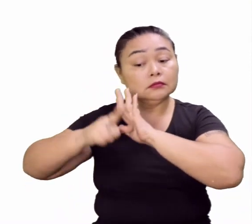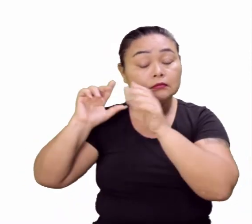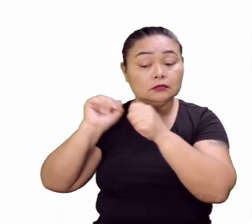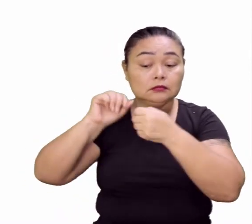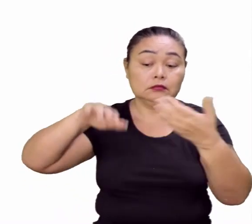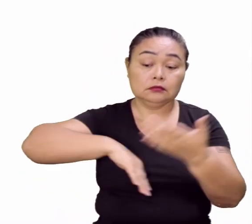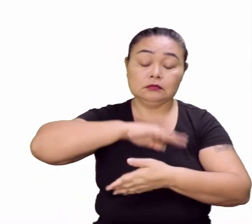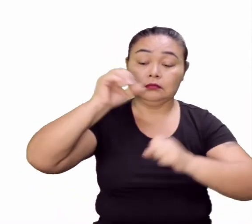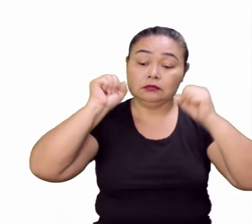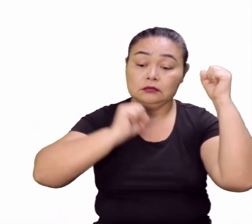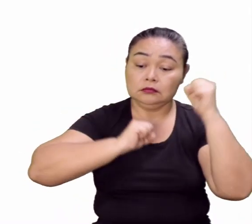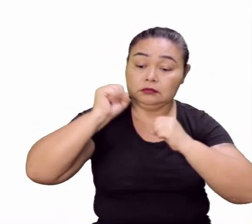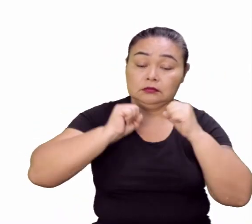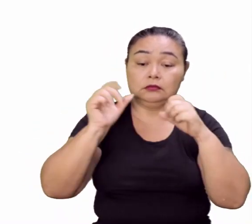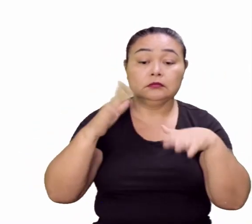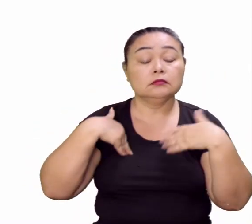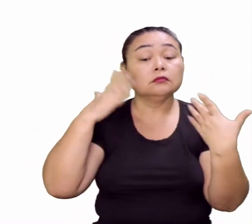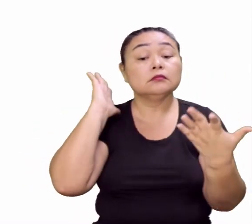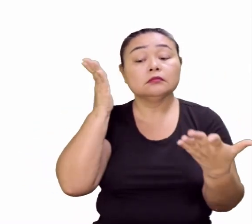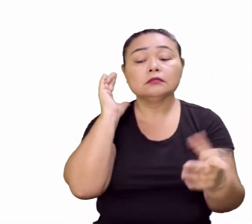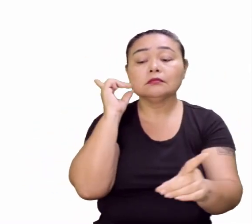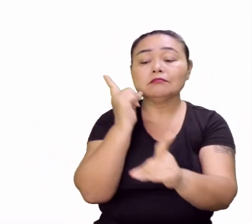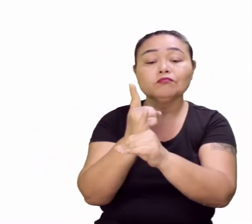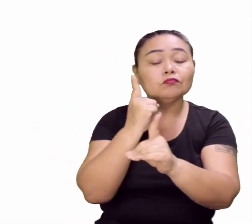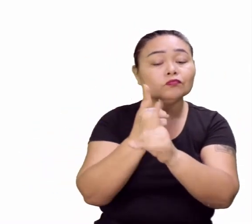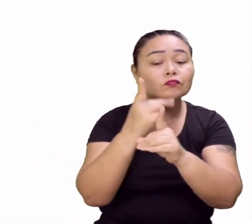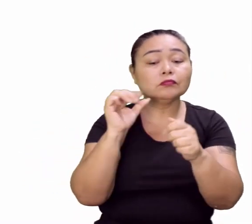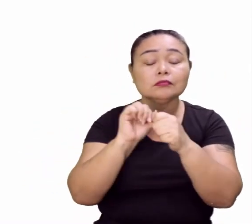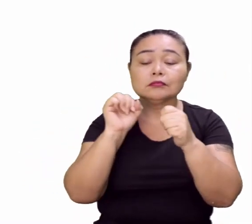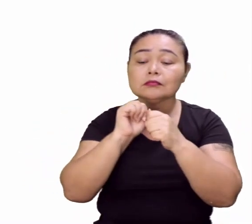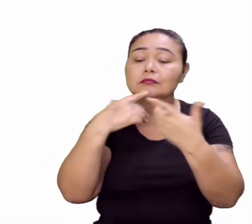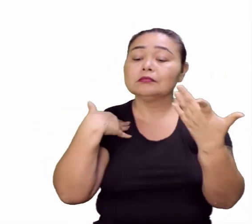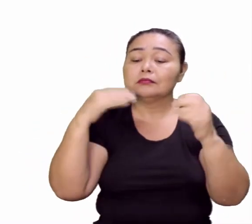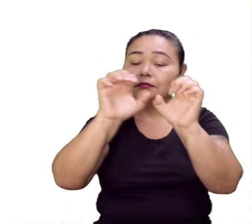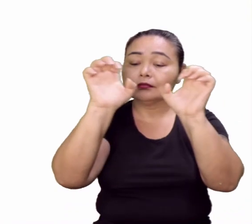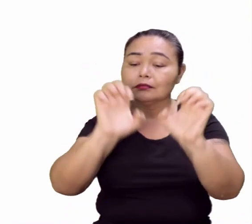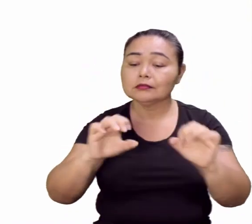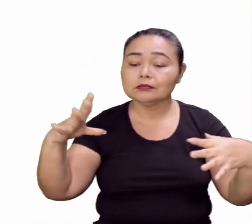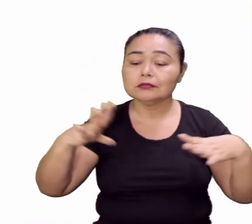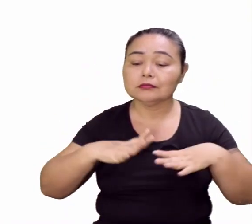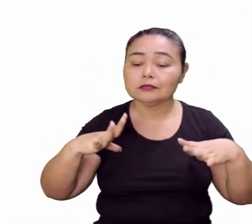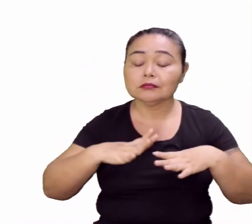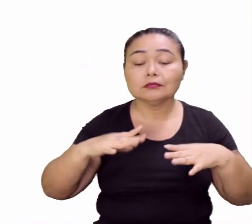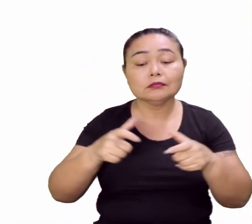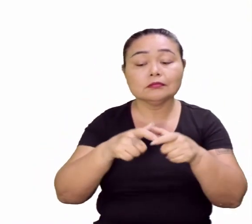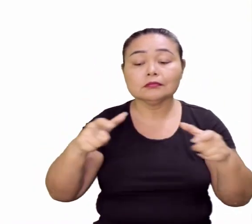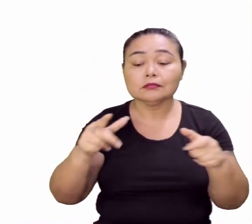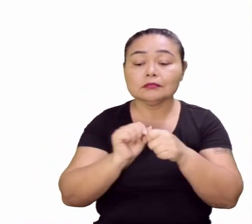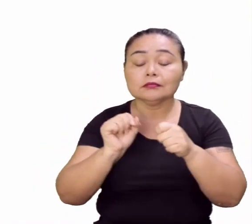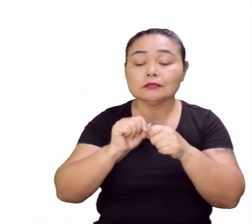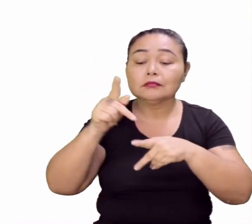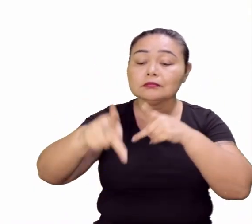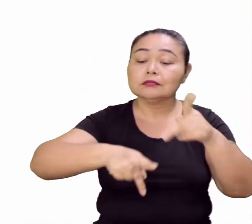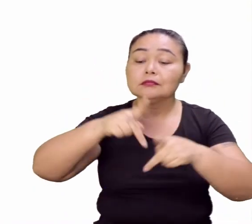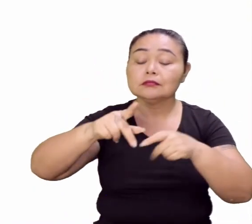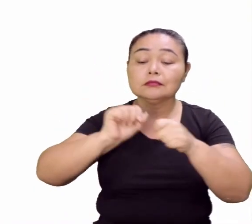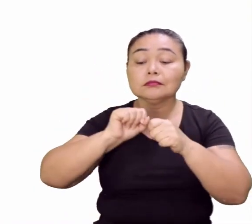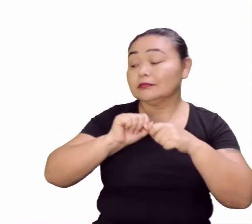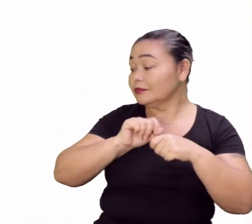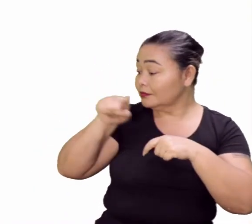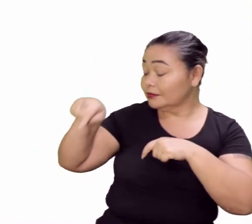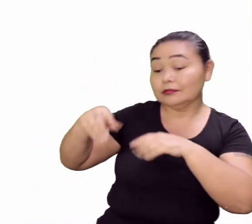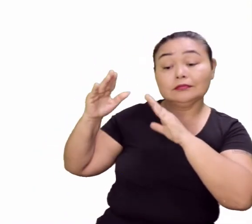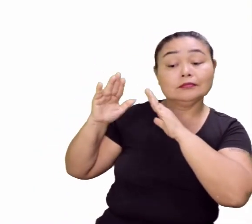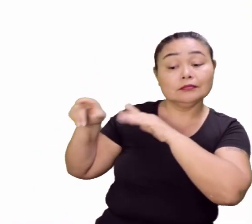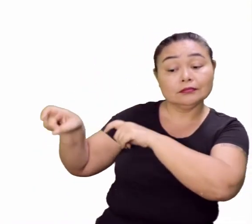gente já encontrava algumas estruturas de cidade, mas a grande maioria da população morava onde, né, professor? No campo